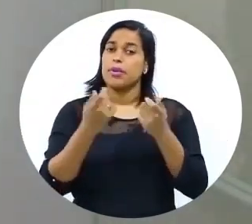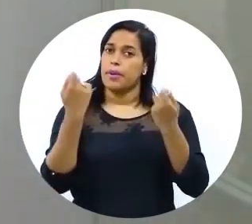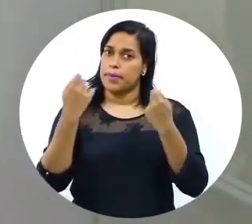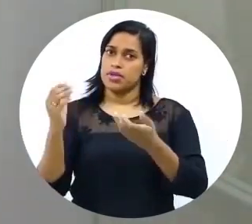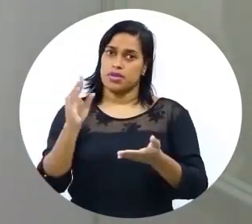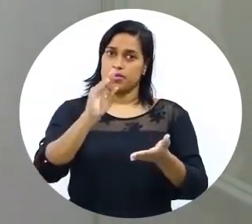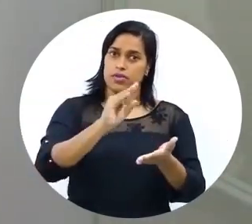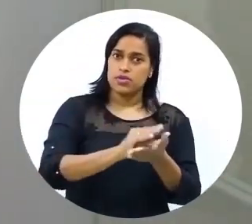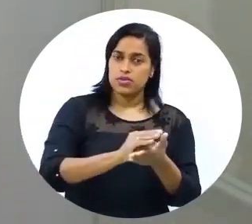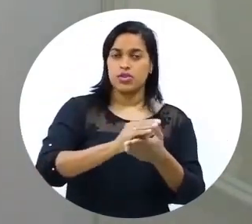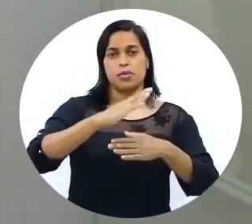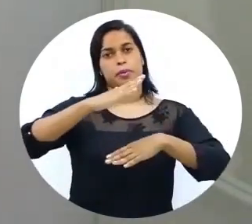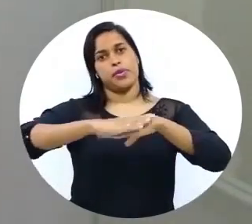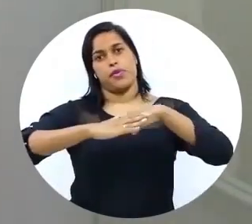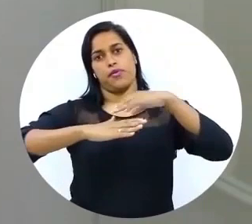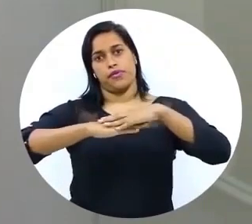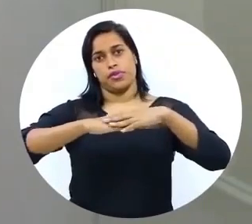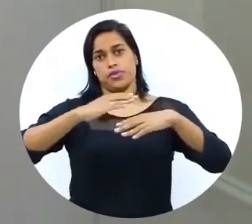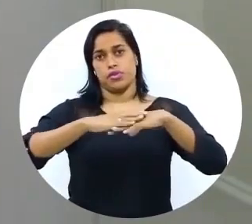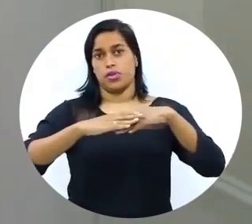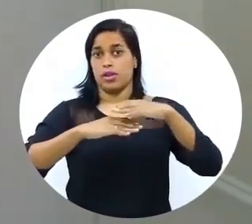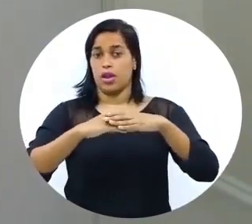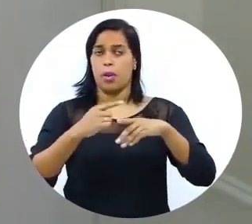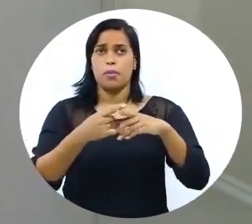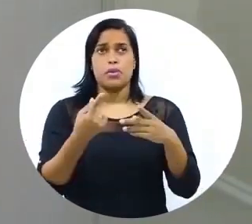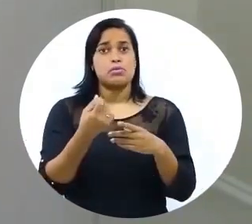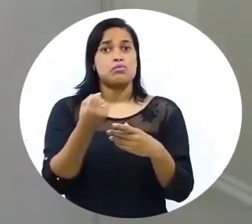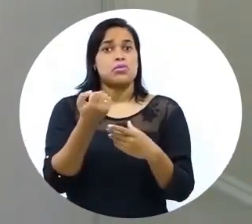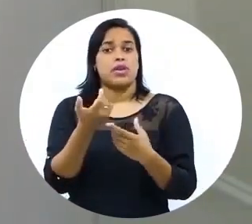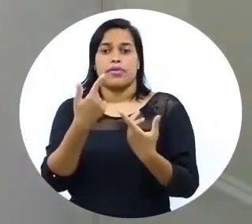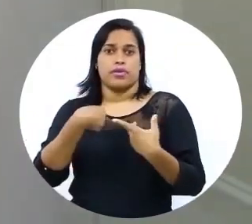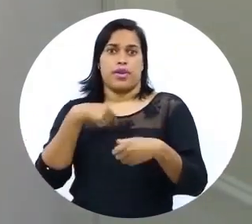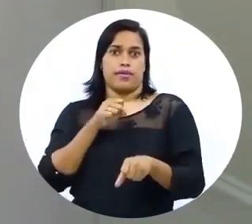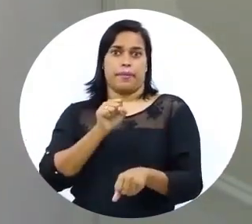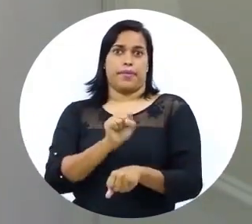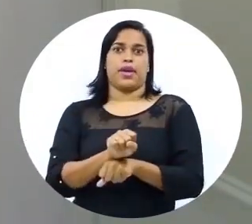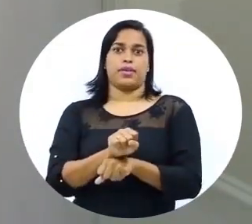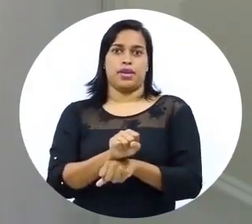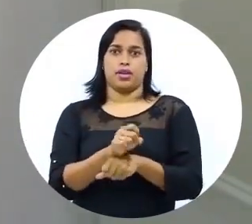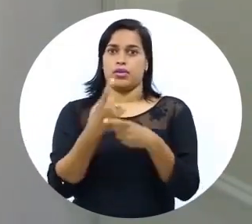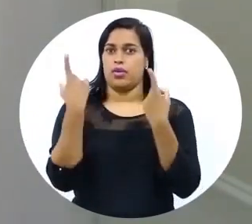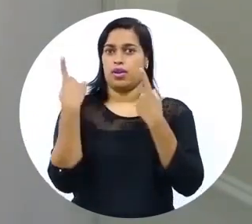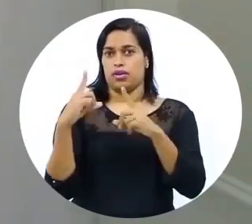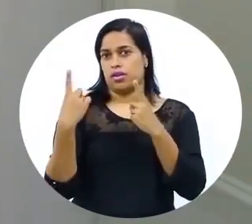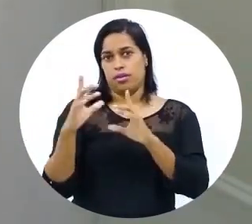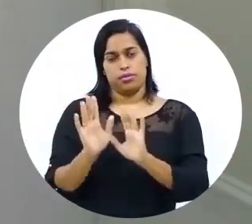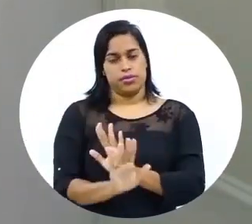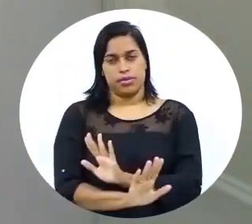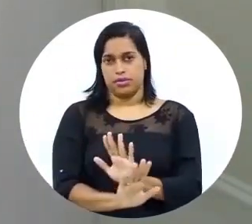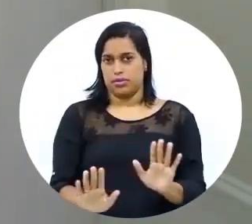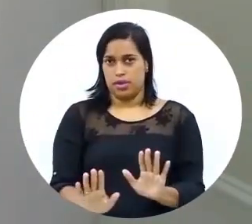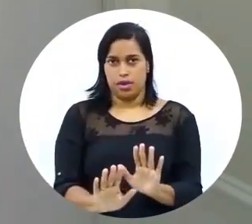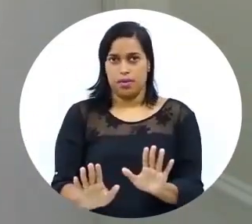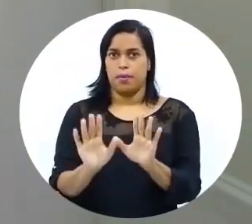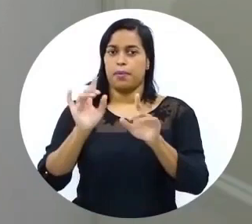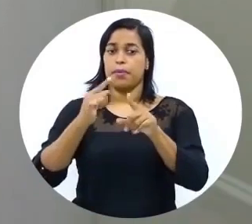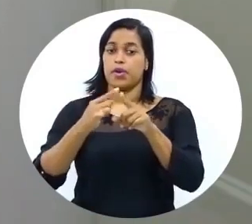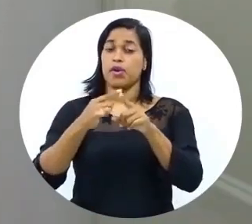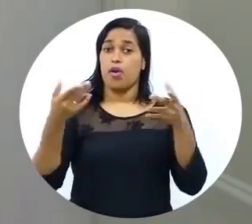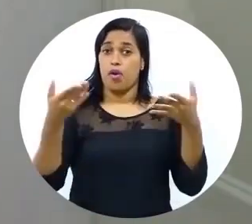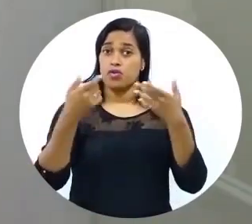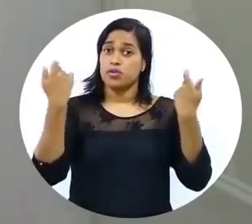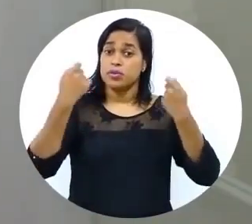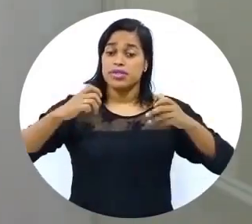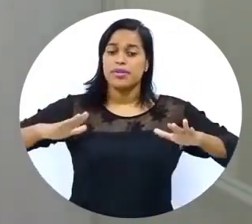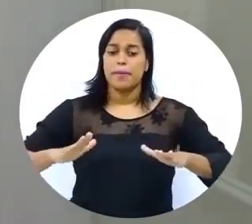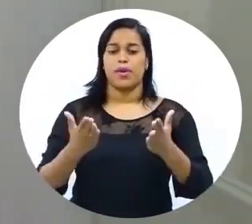sim investir nos colaboradores, mas se não investir, você não vai ficar de braços cruzados reclamando, até porque a